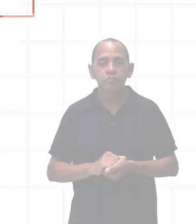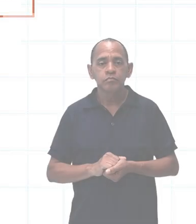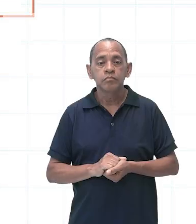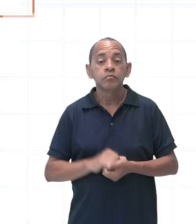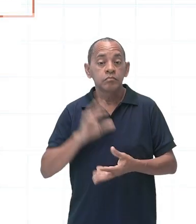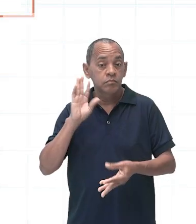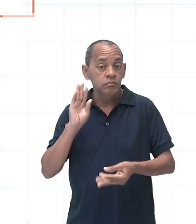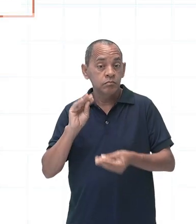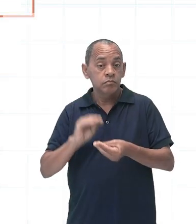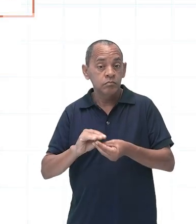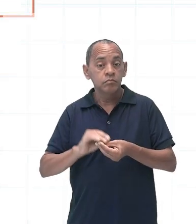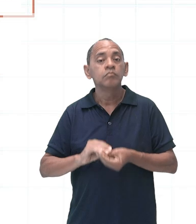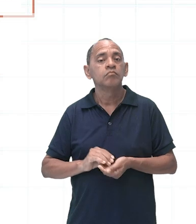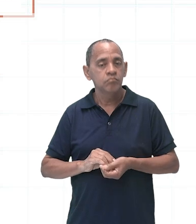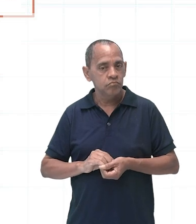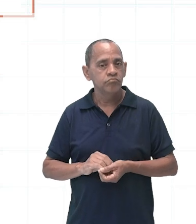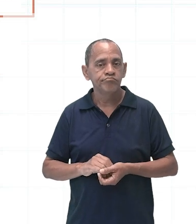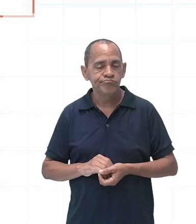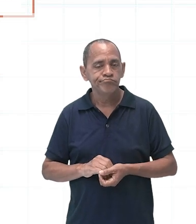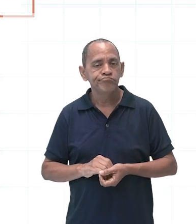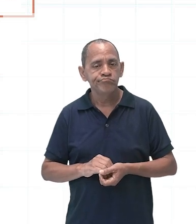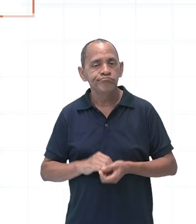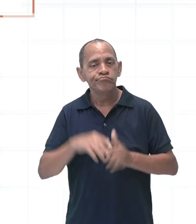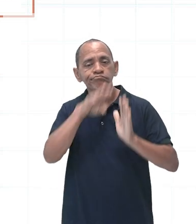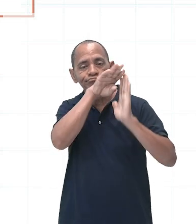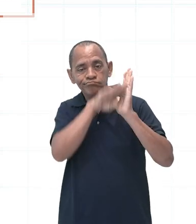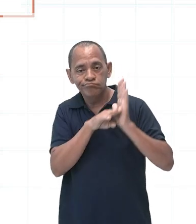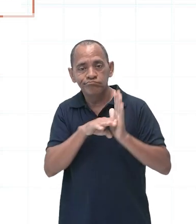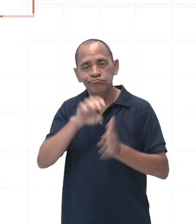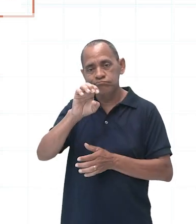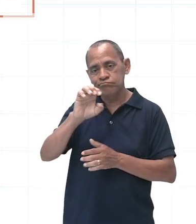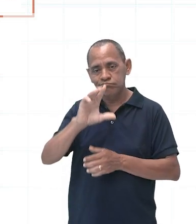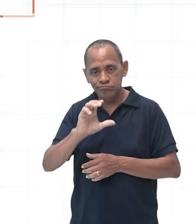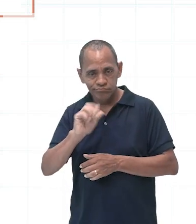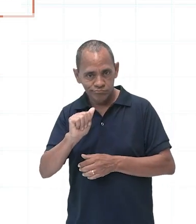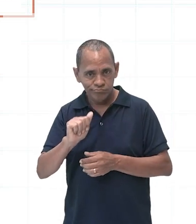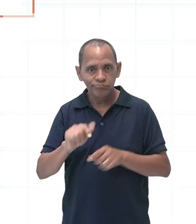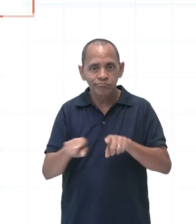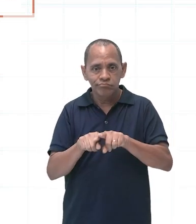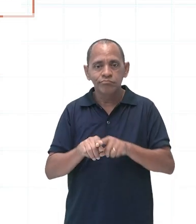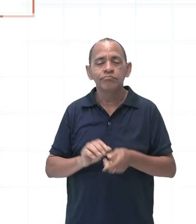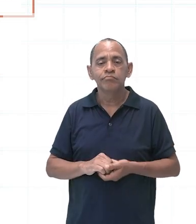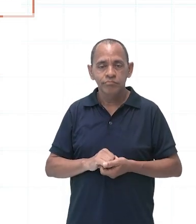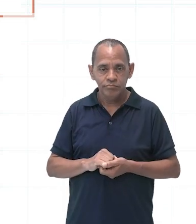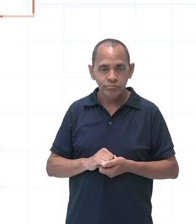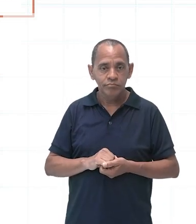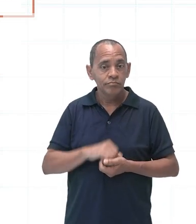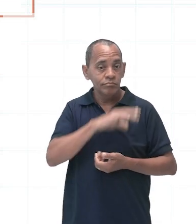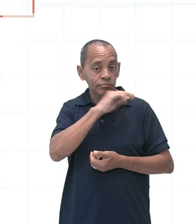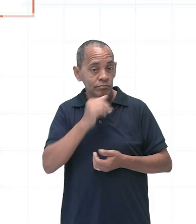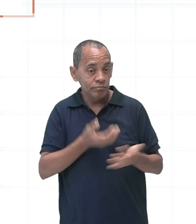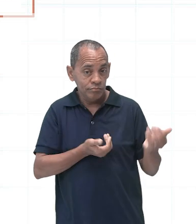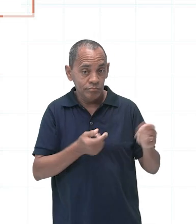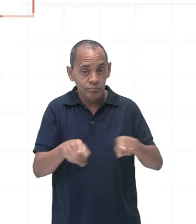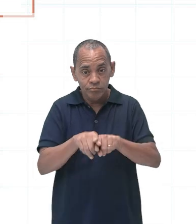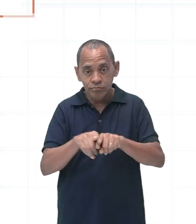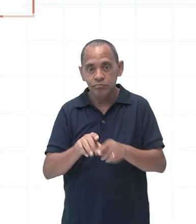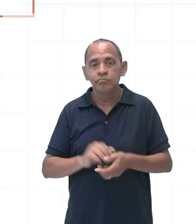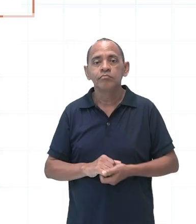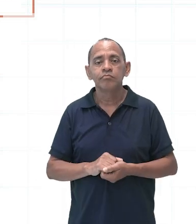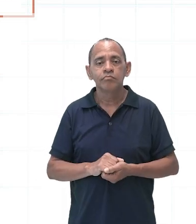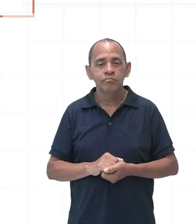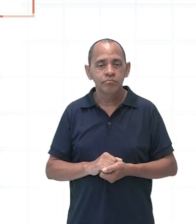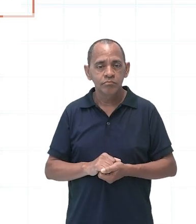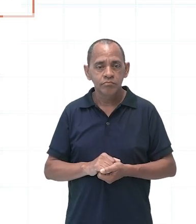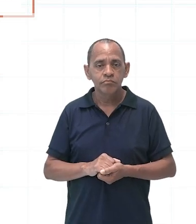que trata o nosso ECA, que é justamente dispõe sobre o Estatuto da Criança e do Adolescente e dá outras